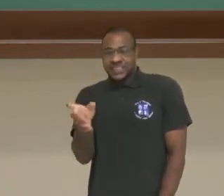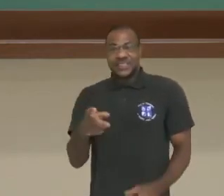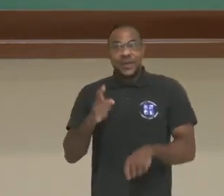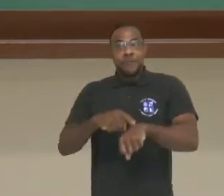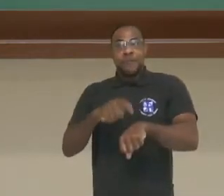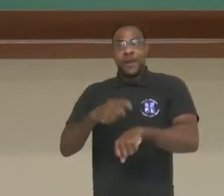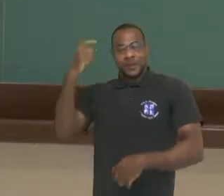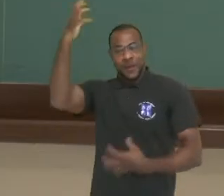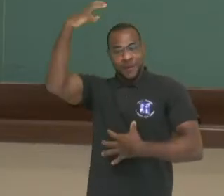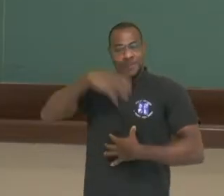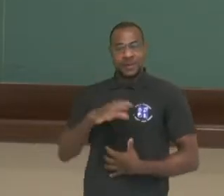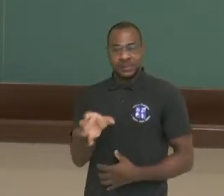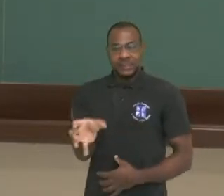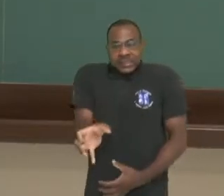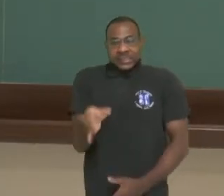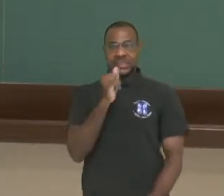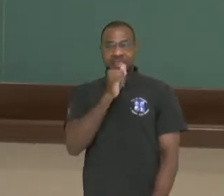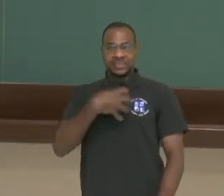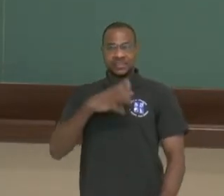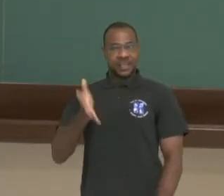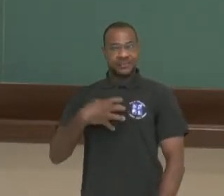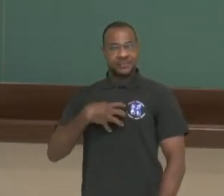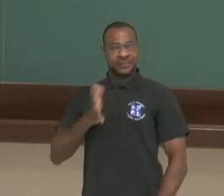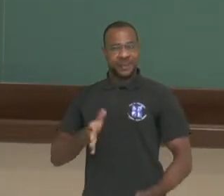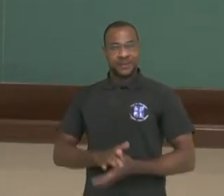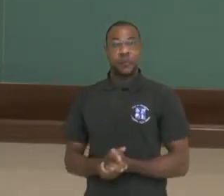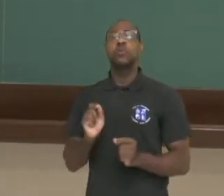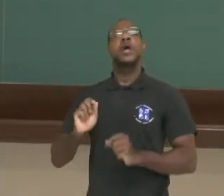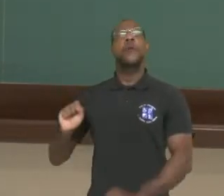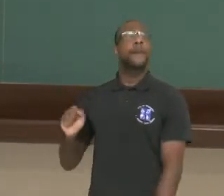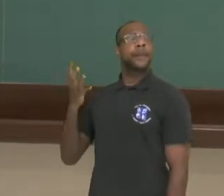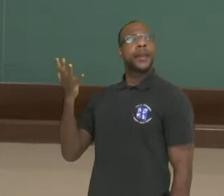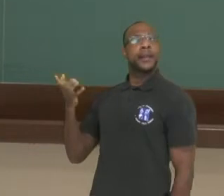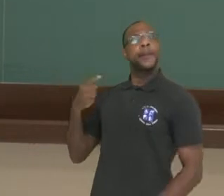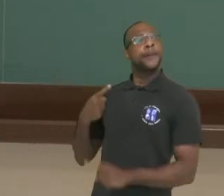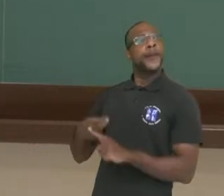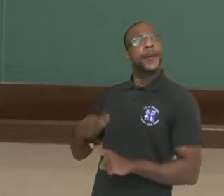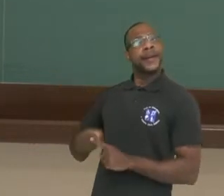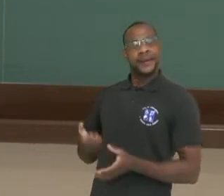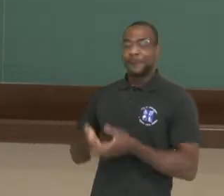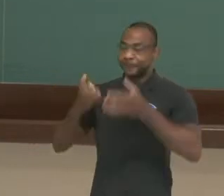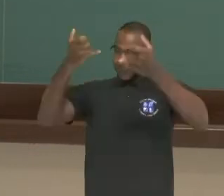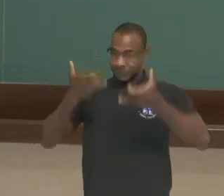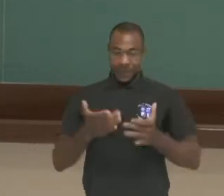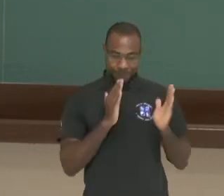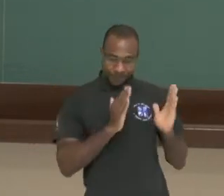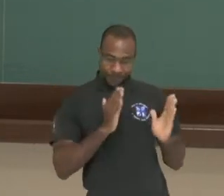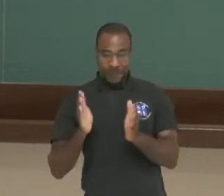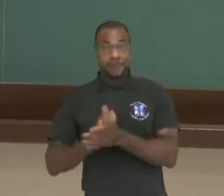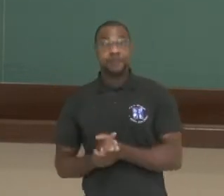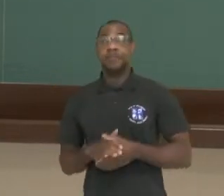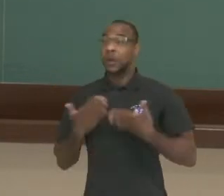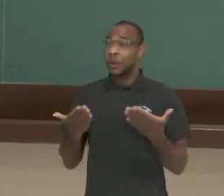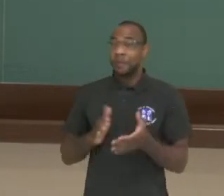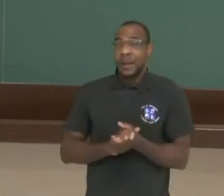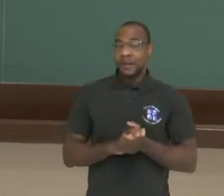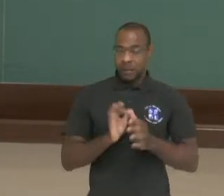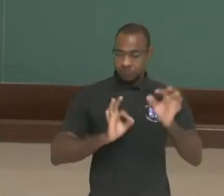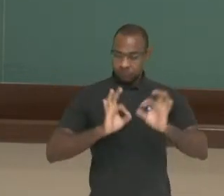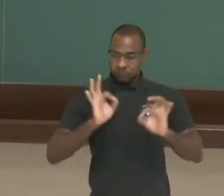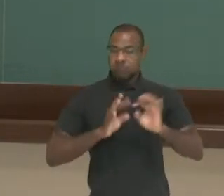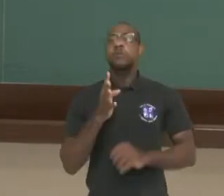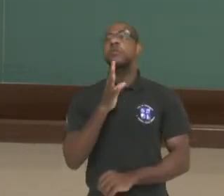banho? O que será que acontece, né? Bem, então vamos por parte. Para nivelarmos bem o